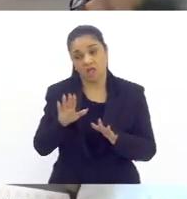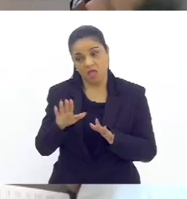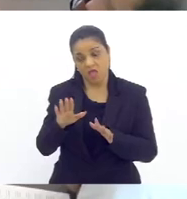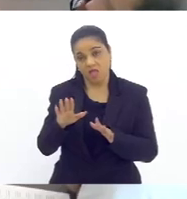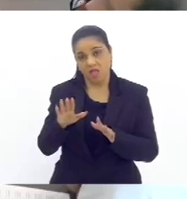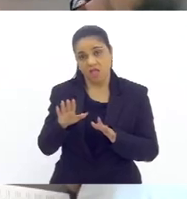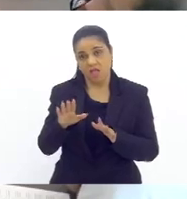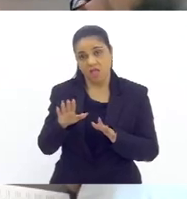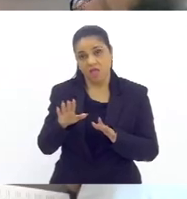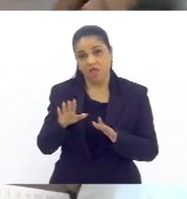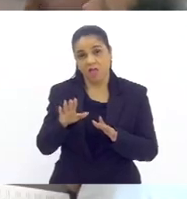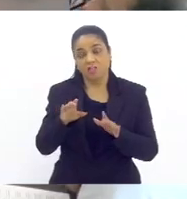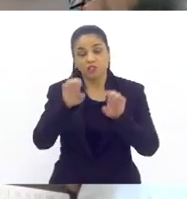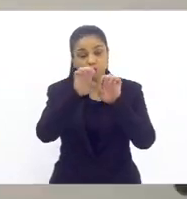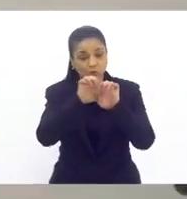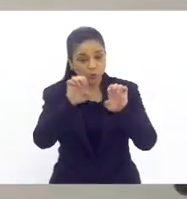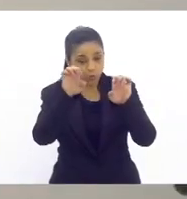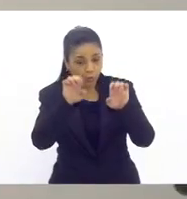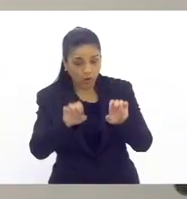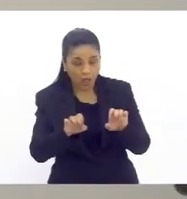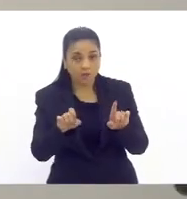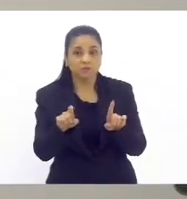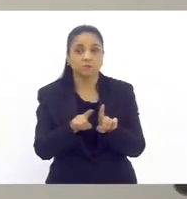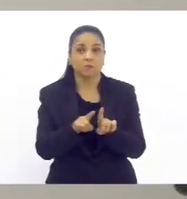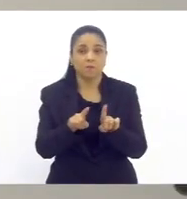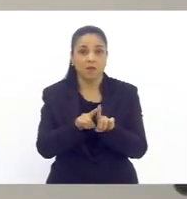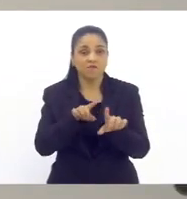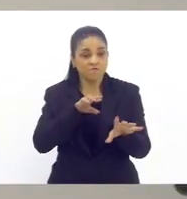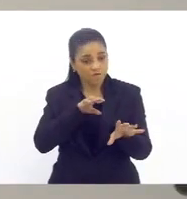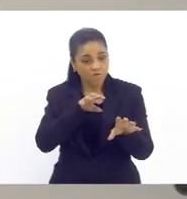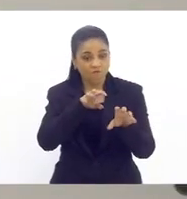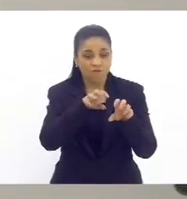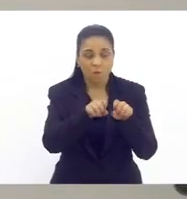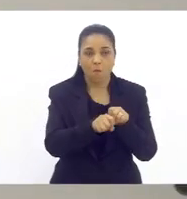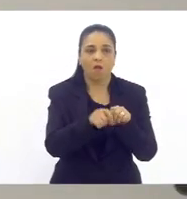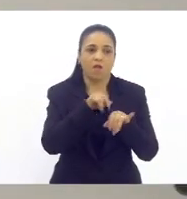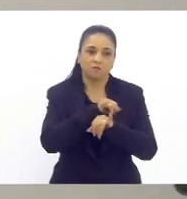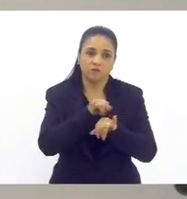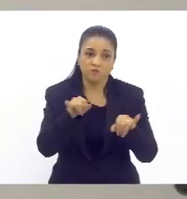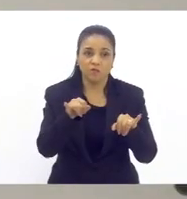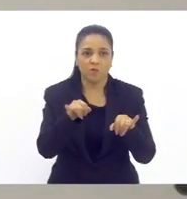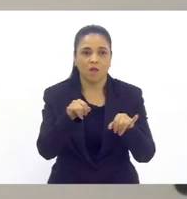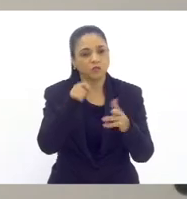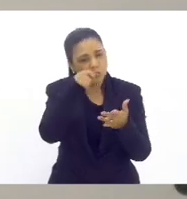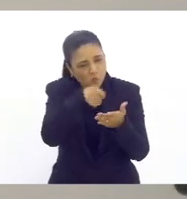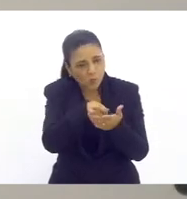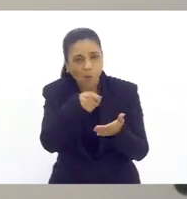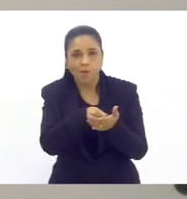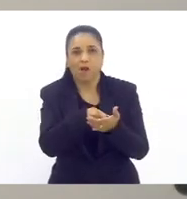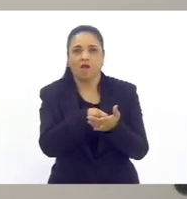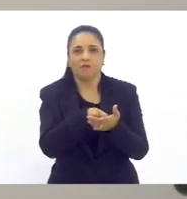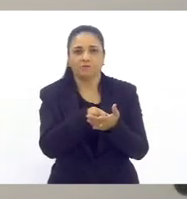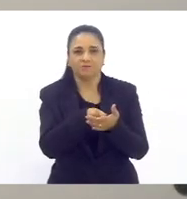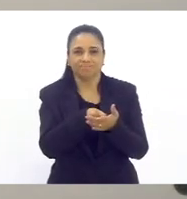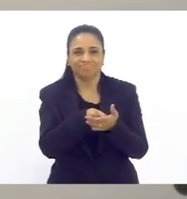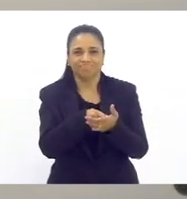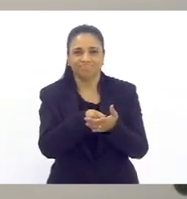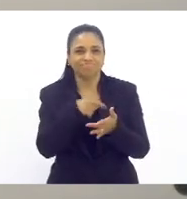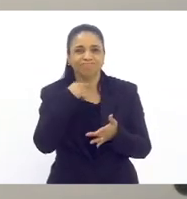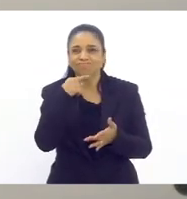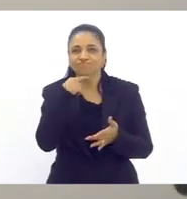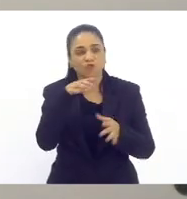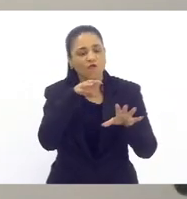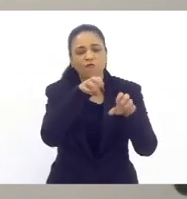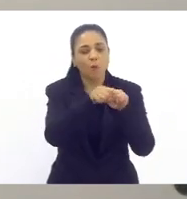e sim estruturais de vocês também tem que ser formados e tem que ser cobrado isso não pode ser só uma